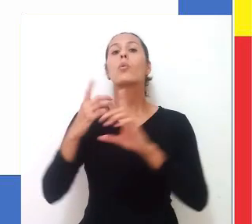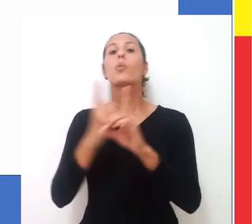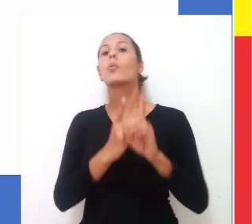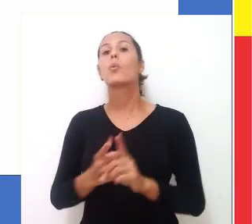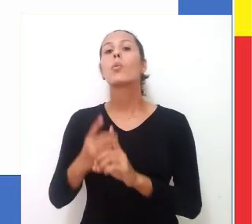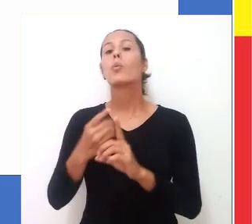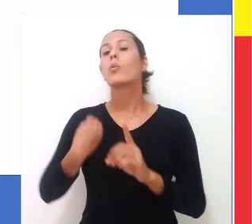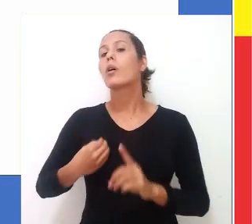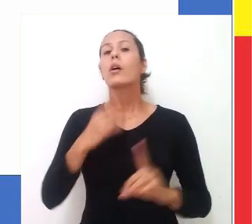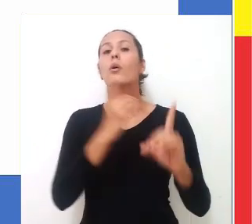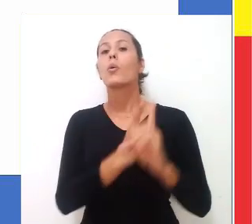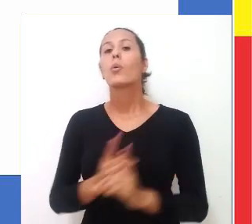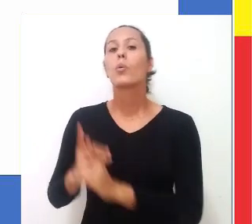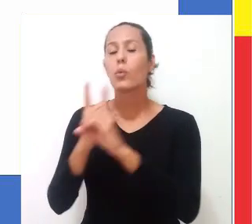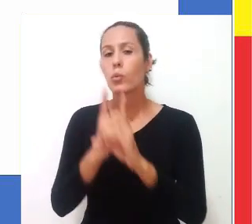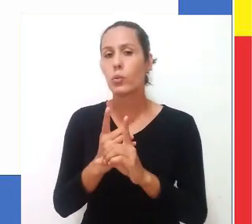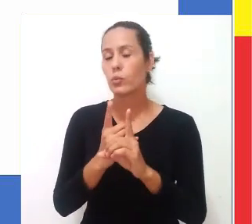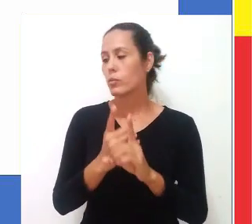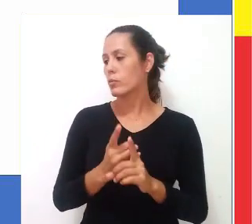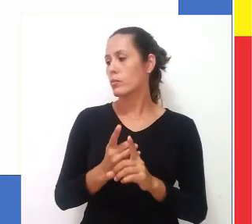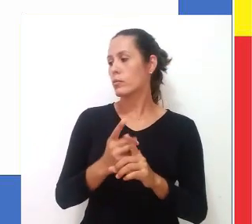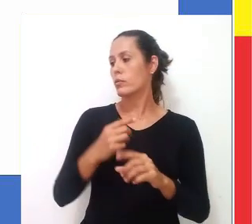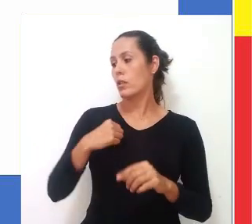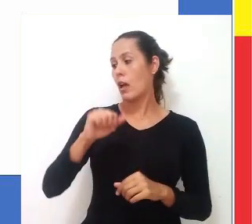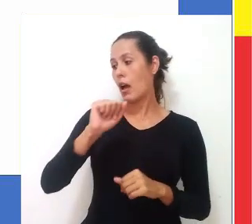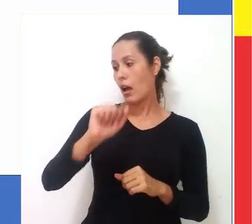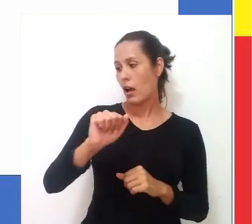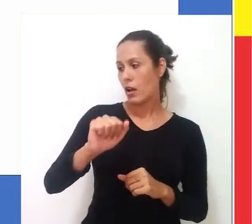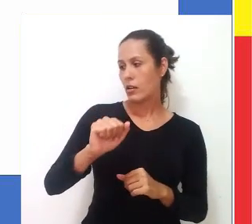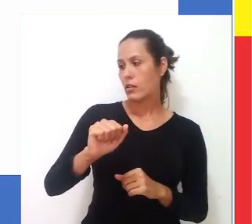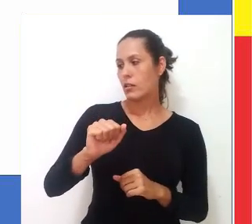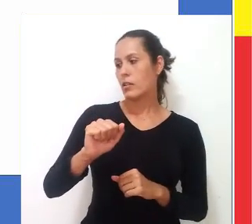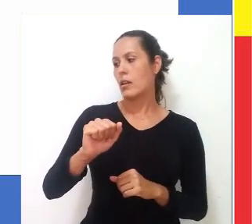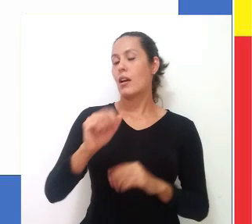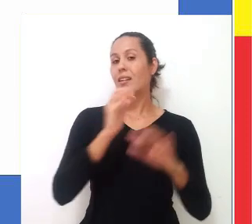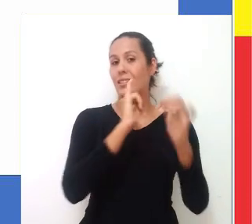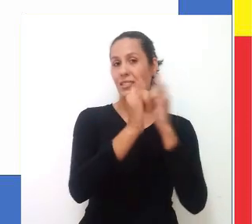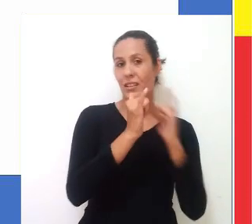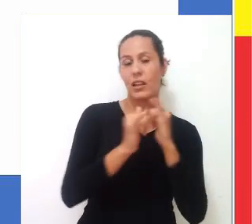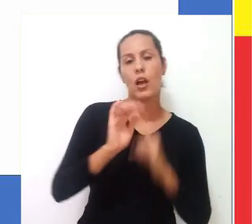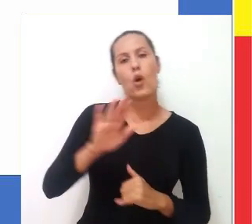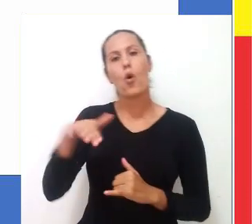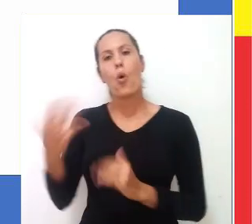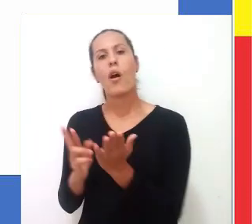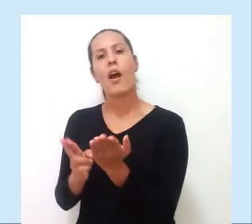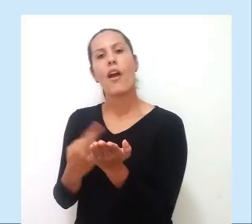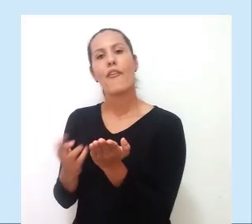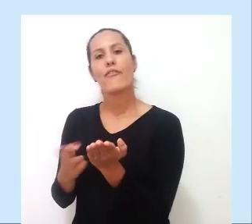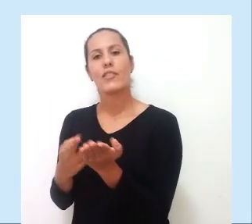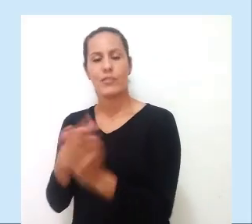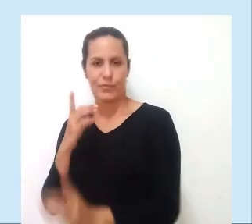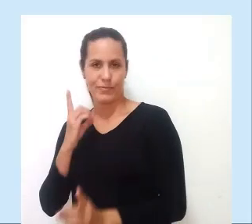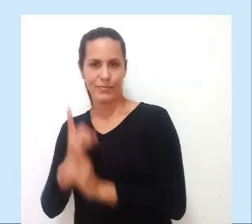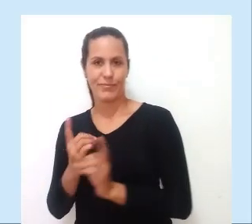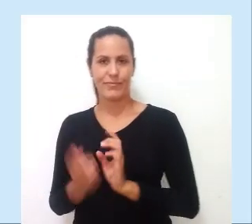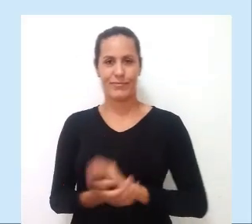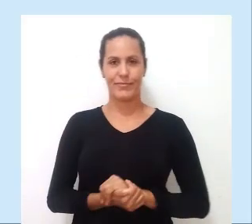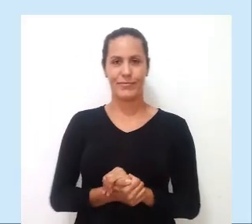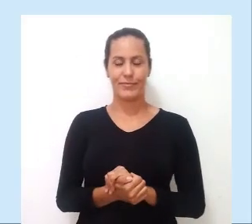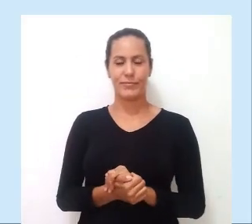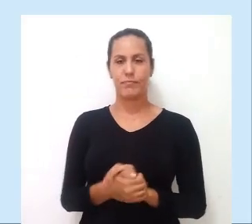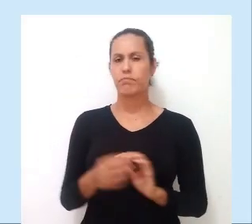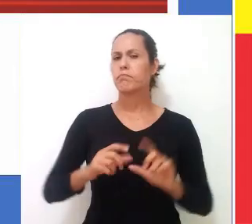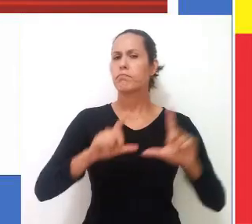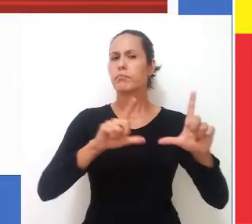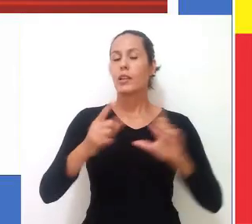encontrados? Internet and magazine. Na internet e em revistas. E o nosso terceiro texto está